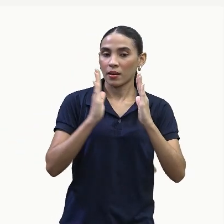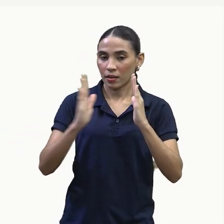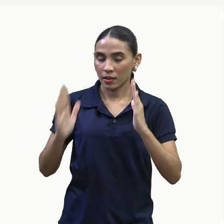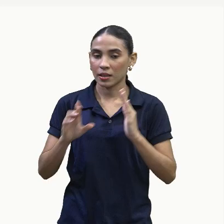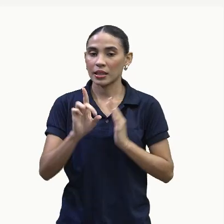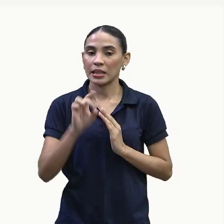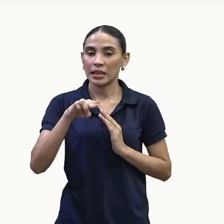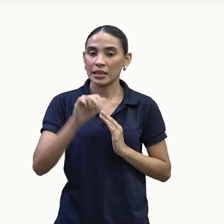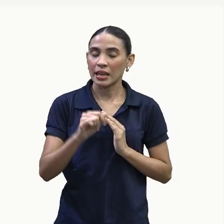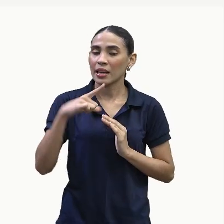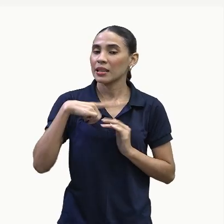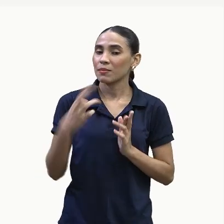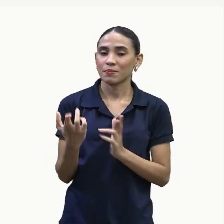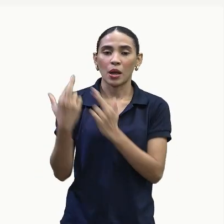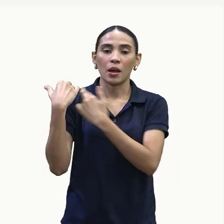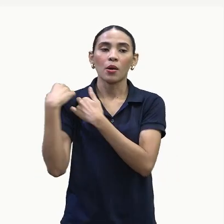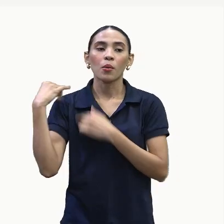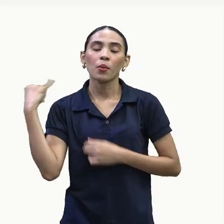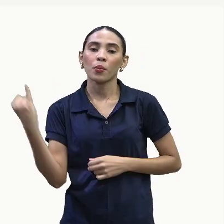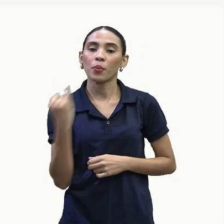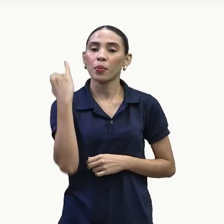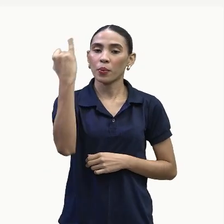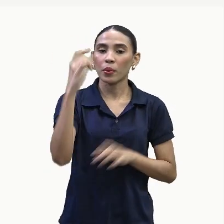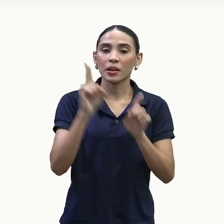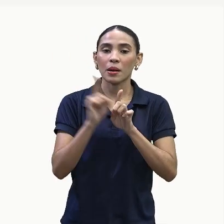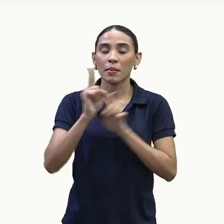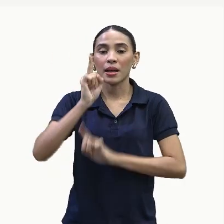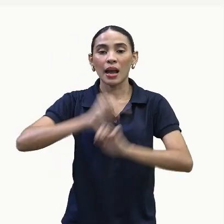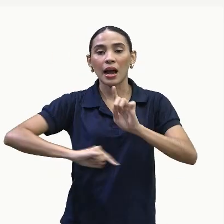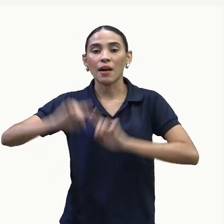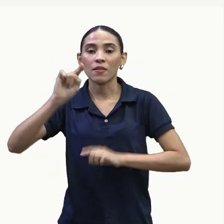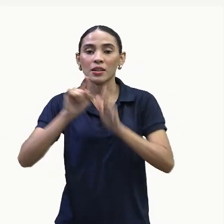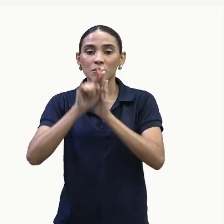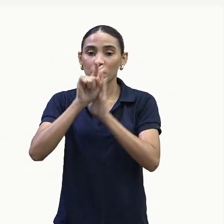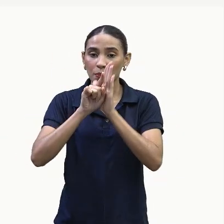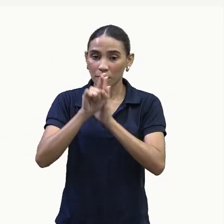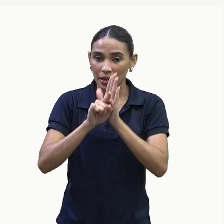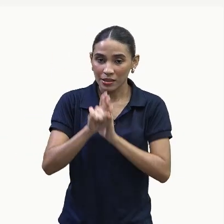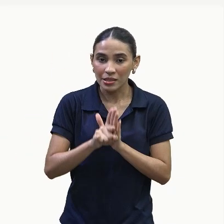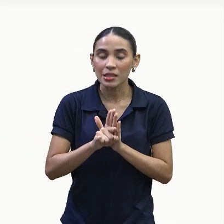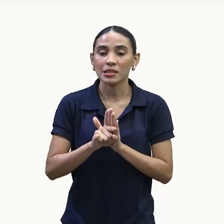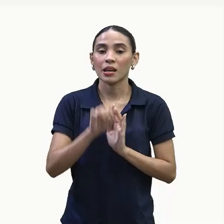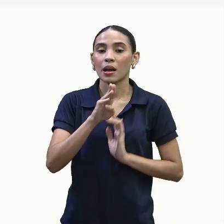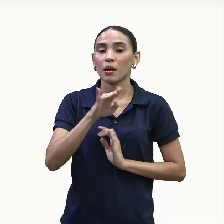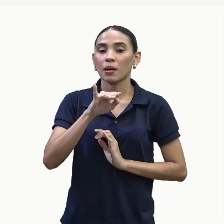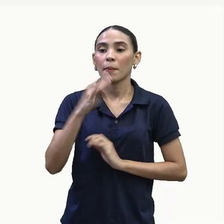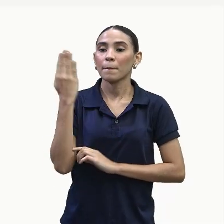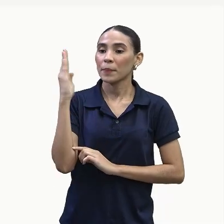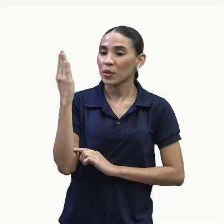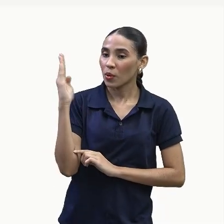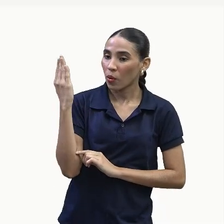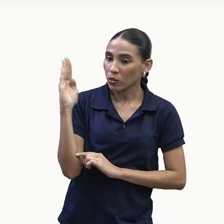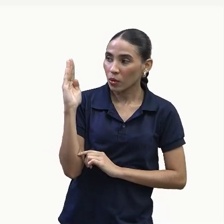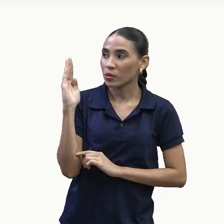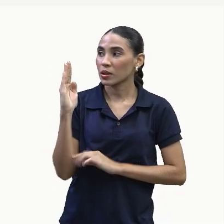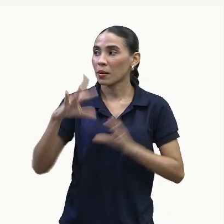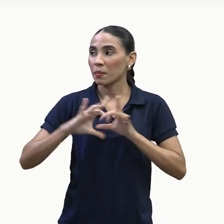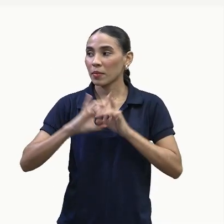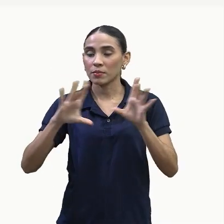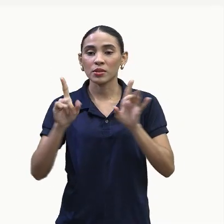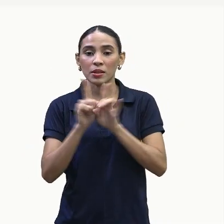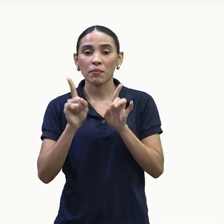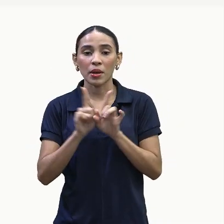ele desempenhou um papel fundamental no avanço da pesquisa biológica,